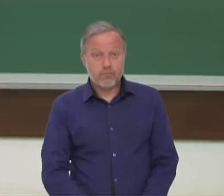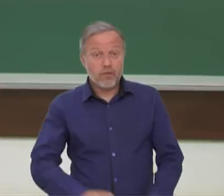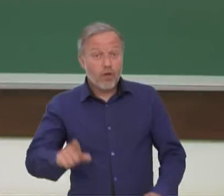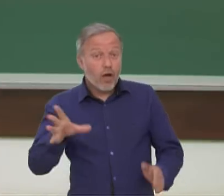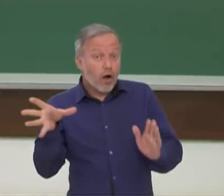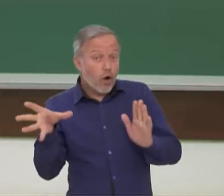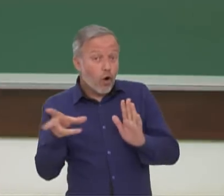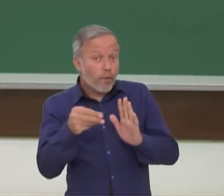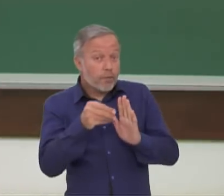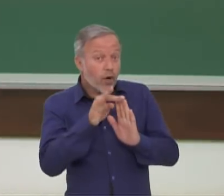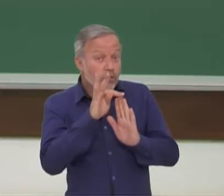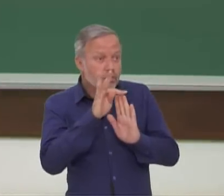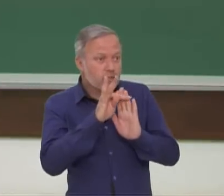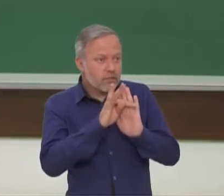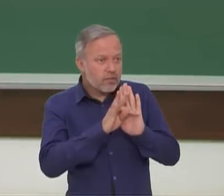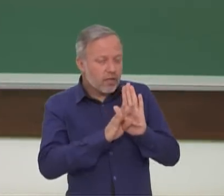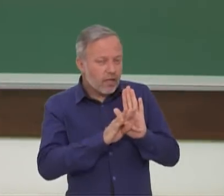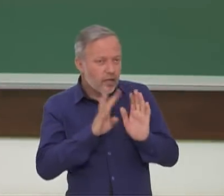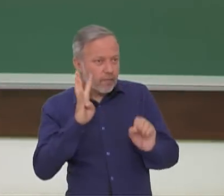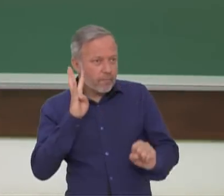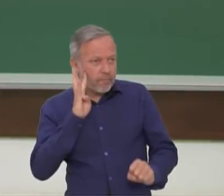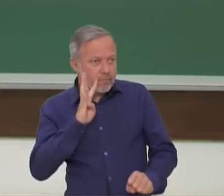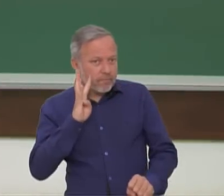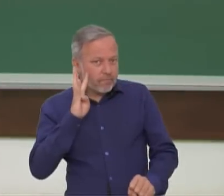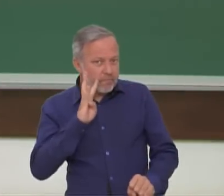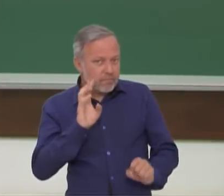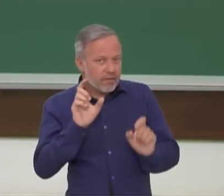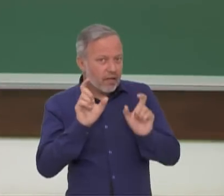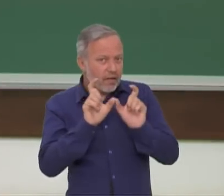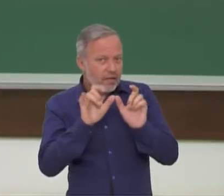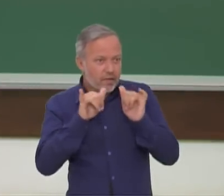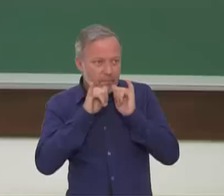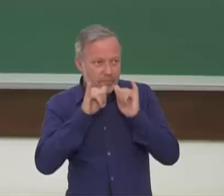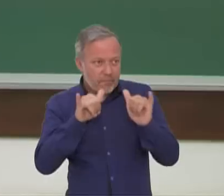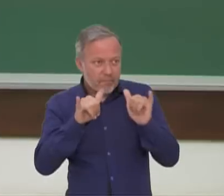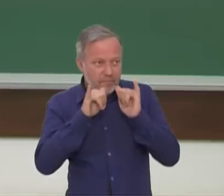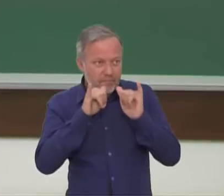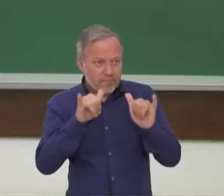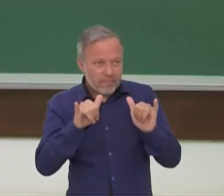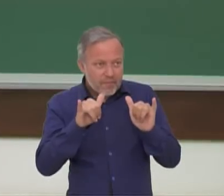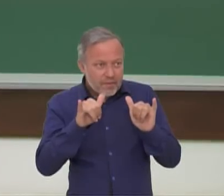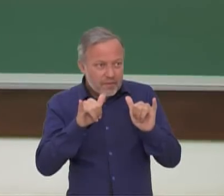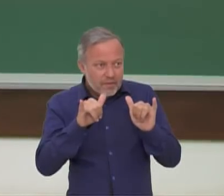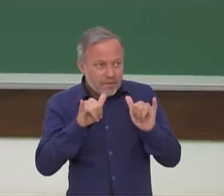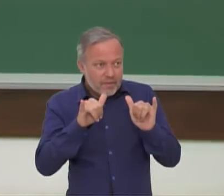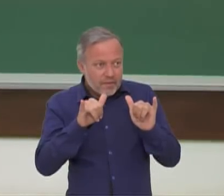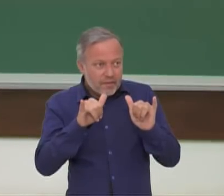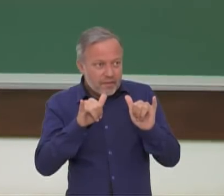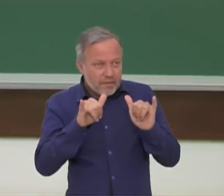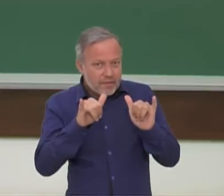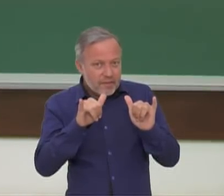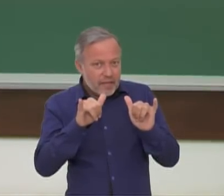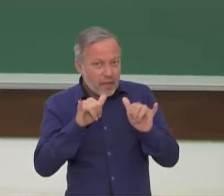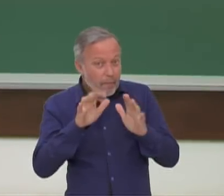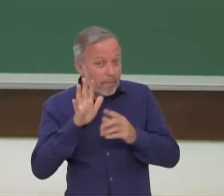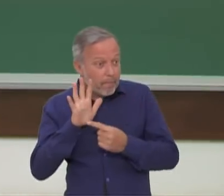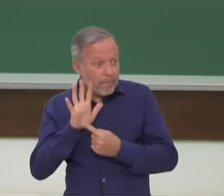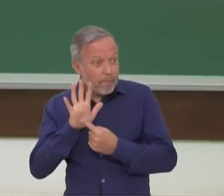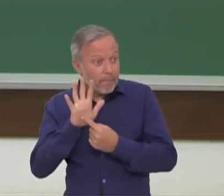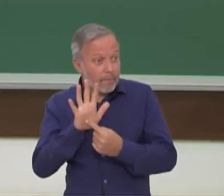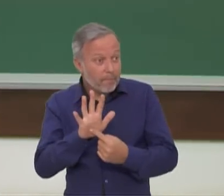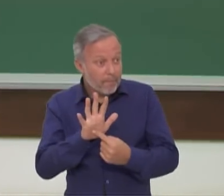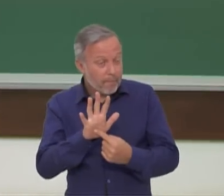E aí, copiou no seu caderno? Olha que legal! As informações que eu trouxe aqui para você em forma de texto, eu trouxe